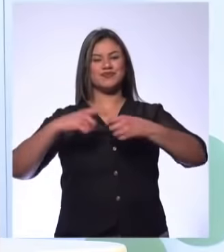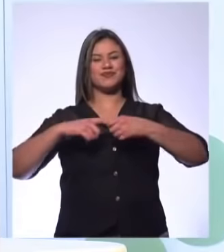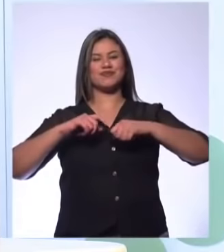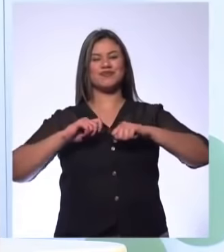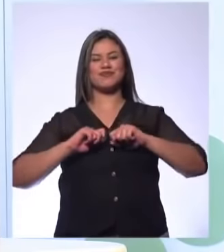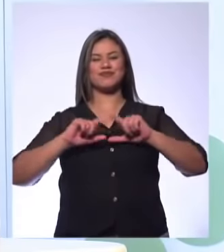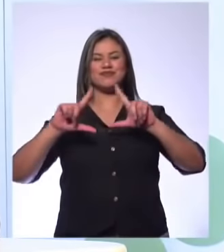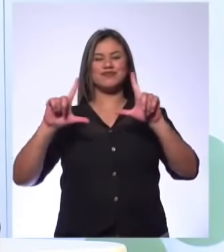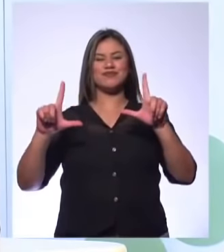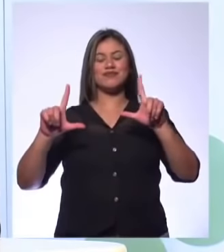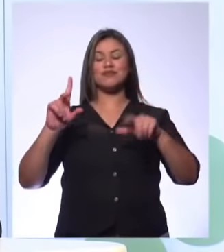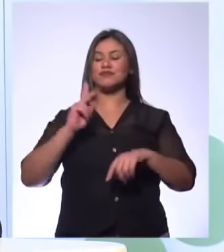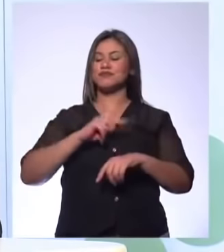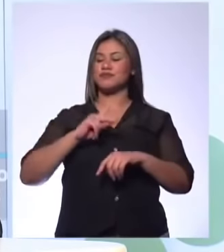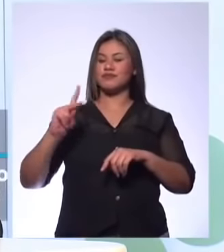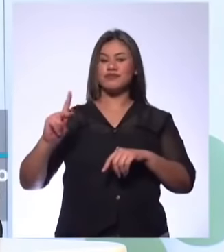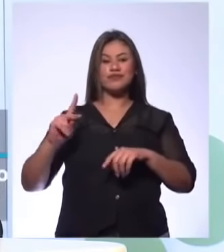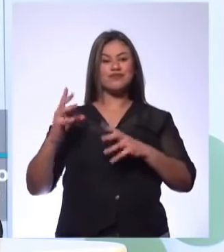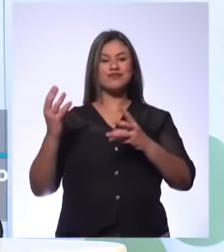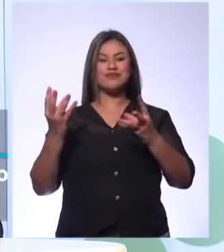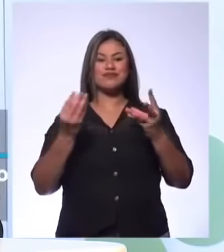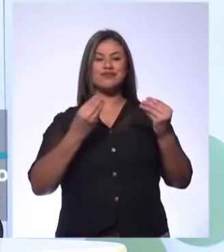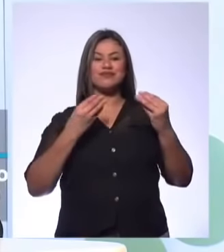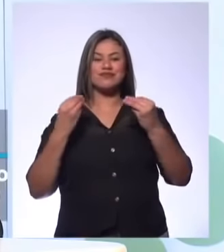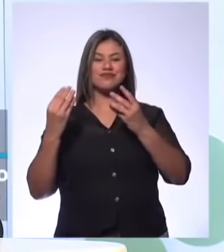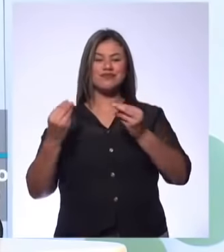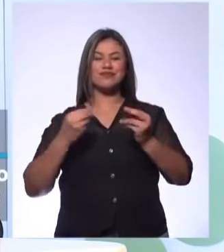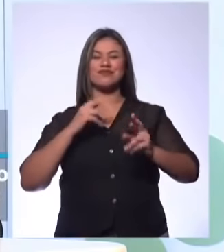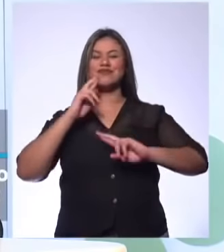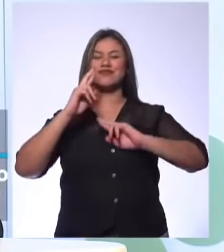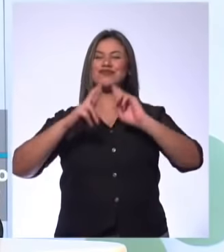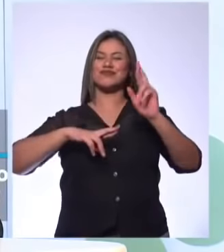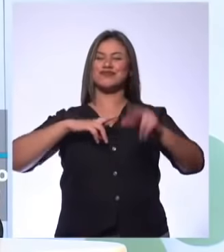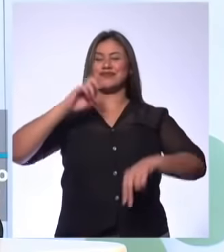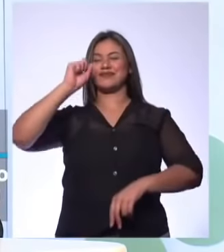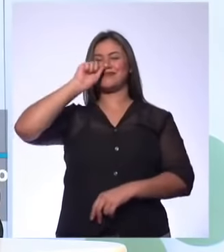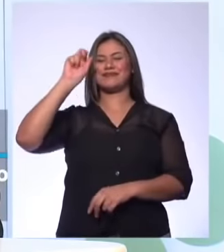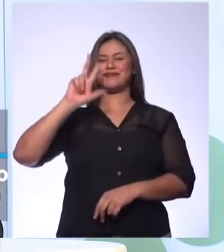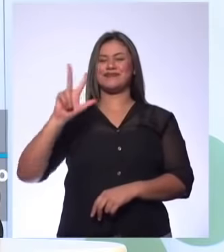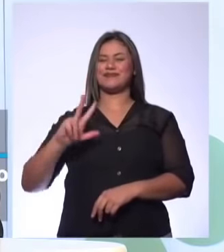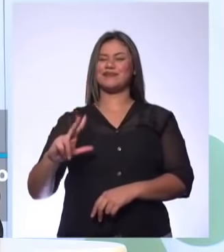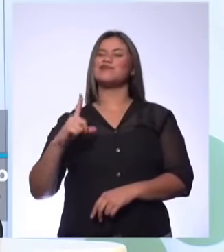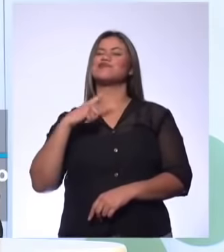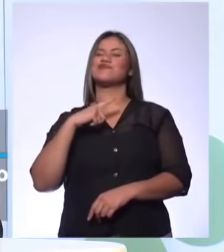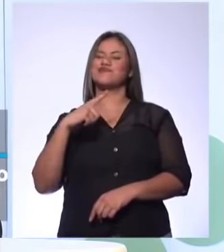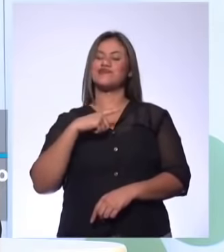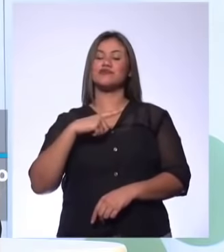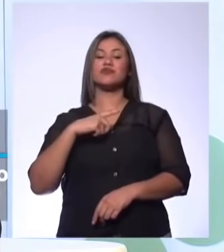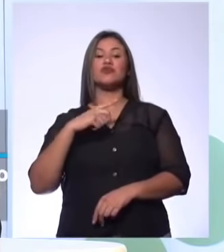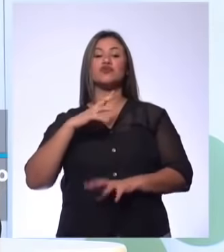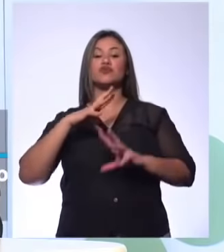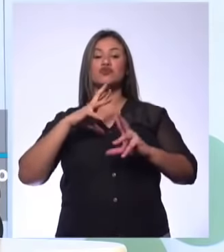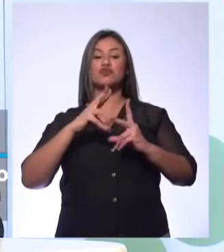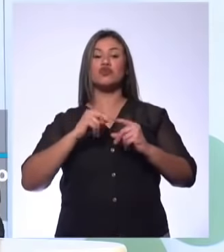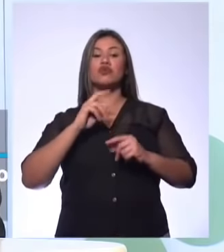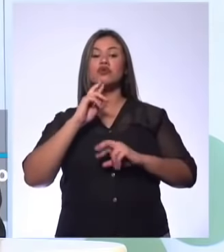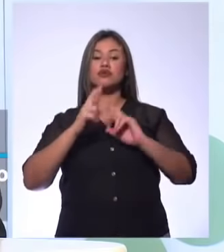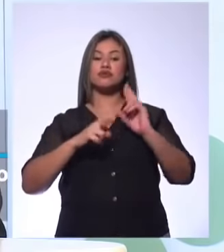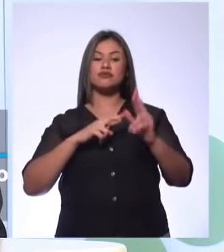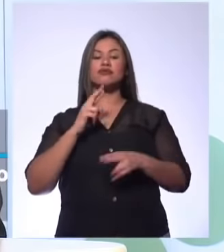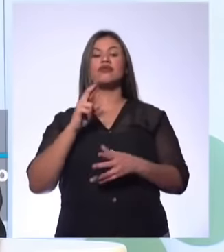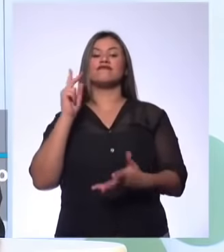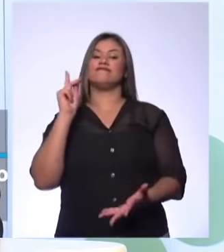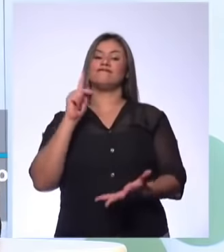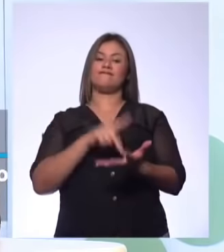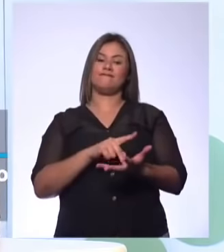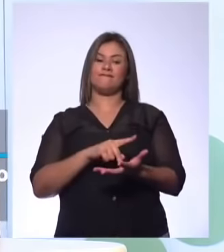Voltamos, professora. A garotada tá esperta aqui porque todos eles colocaram que é fato. O